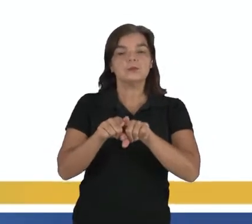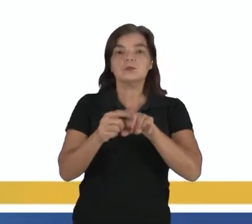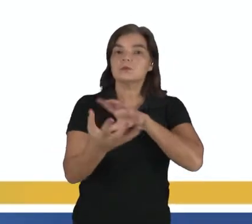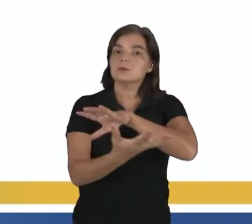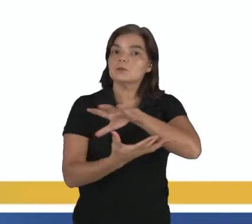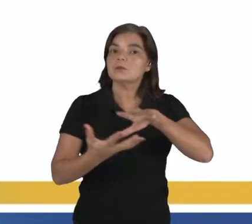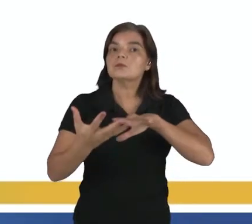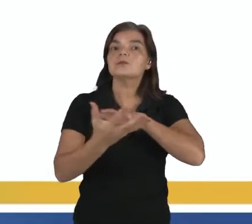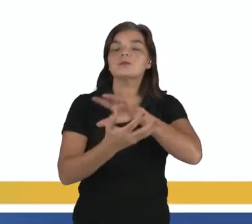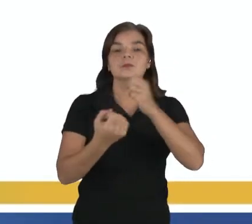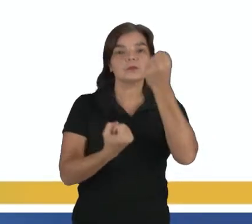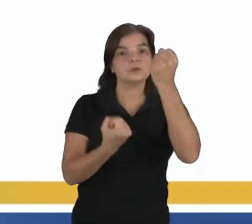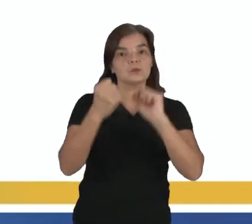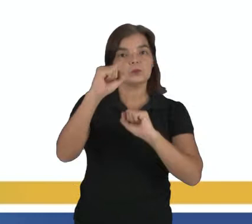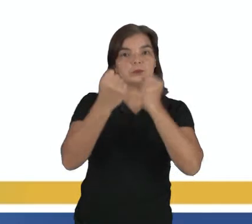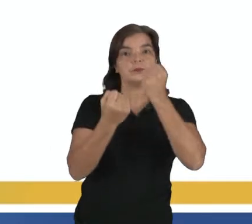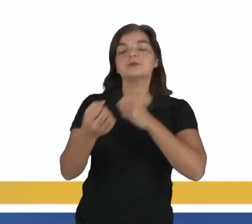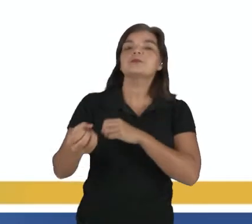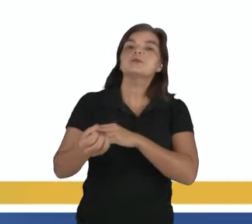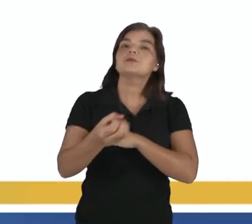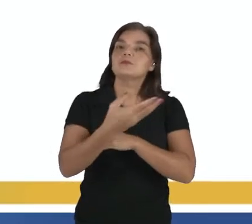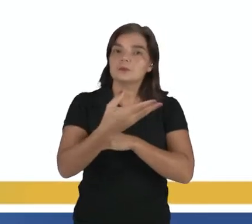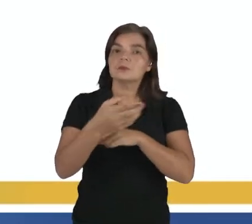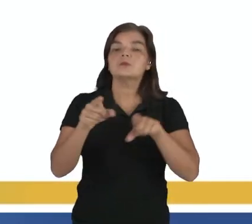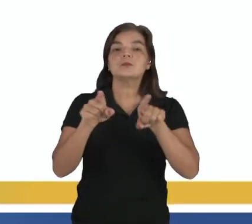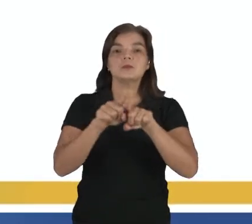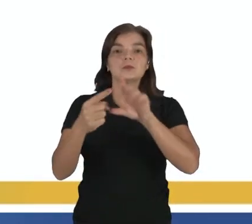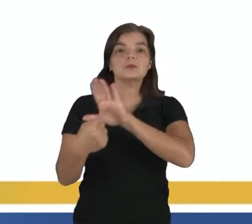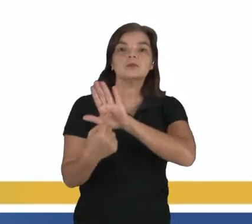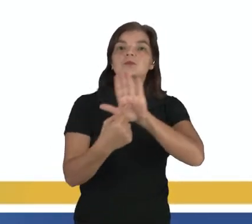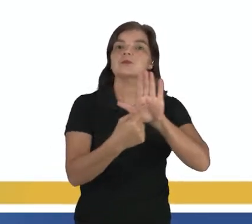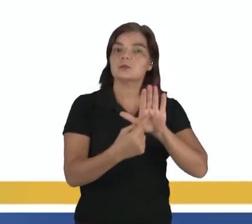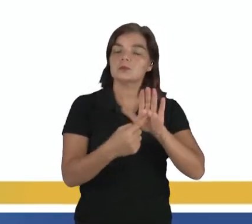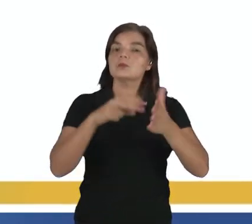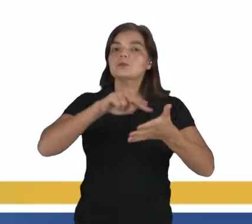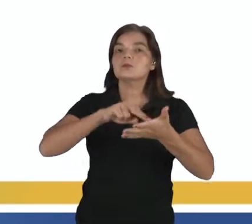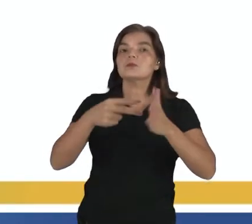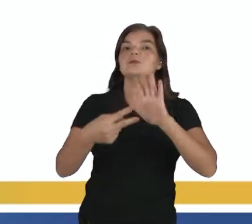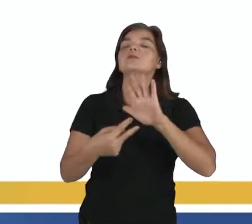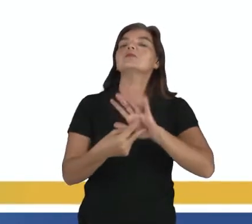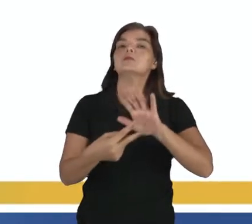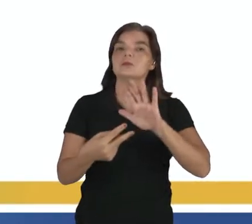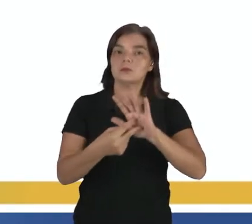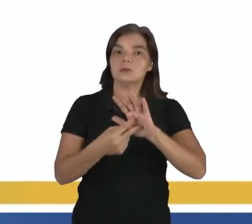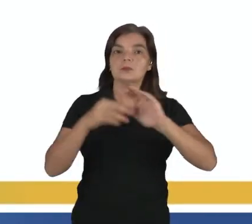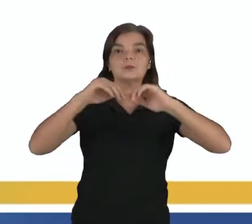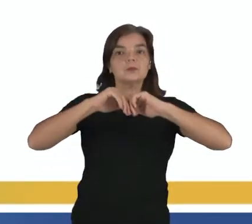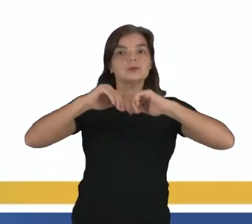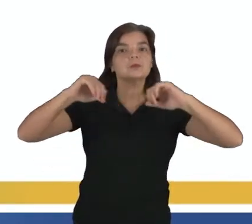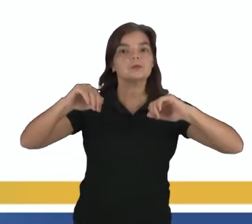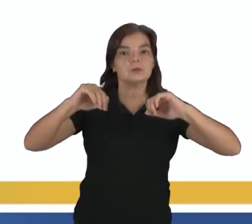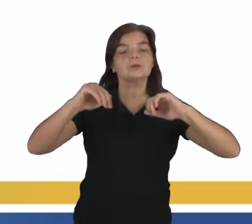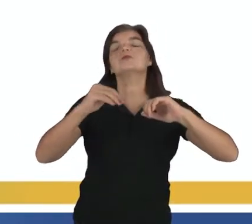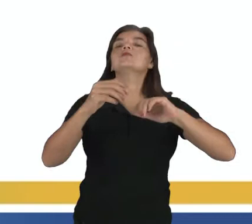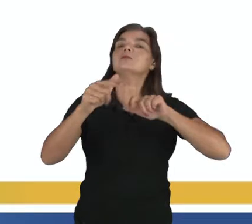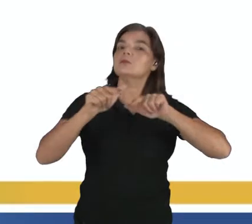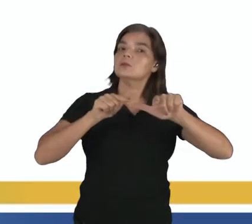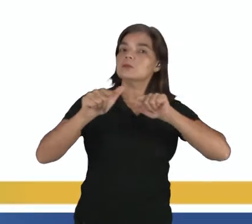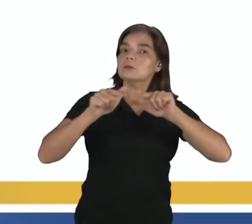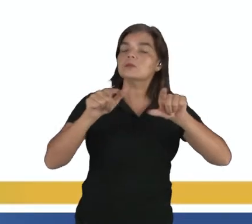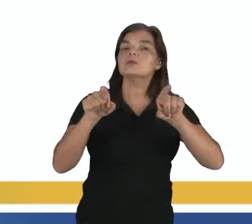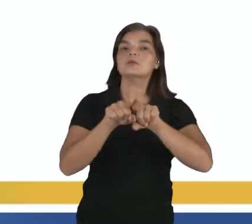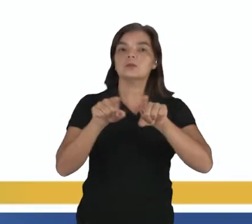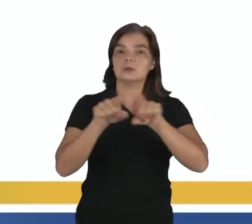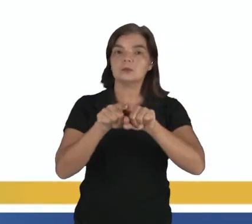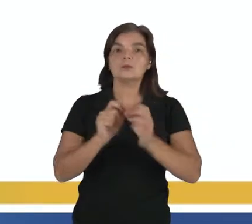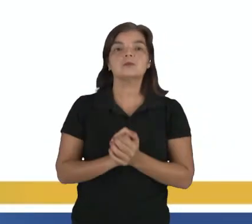da Revolução Industrial uma nova configuração no que diz respeito à divisão de tarefas para